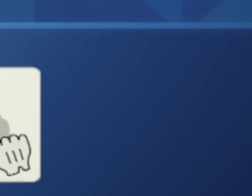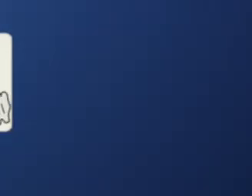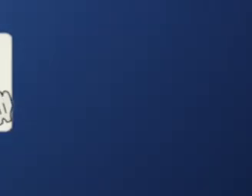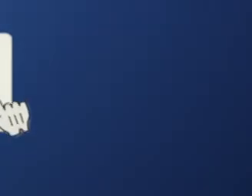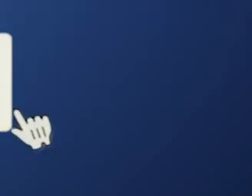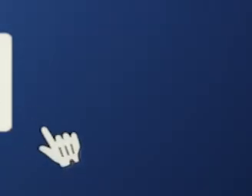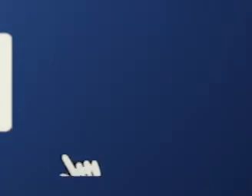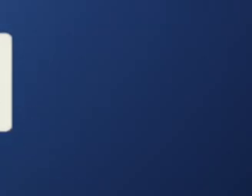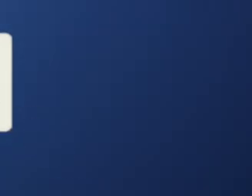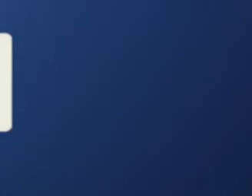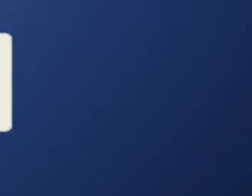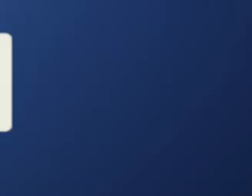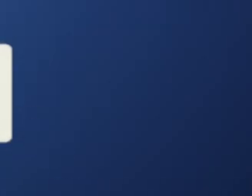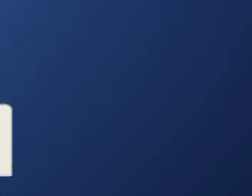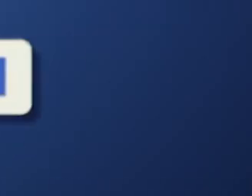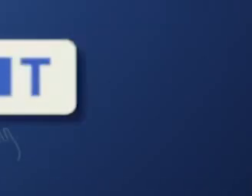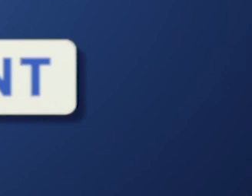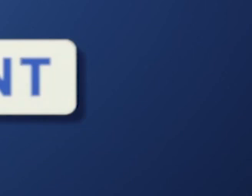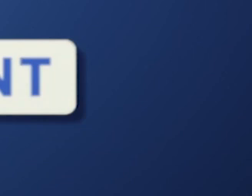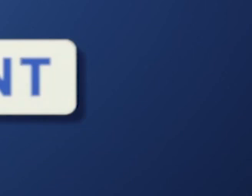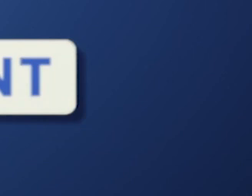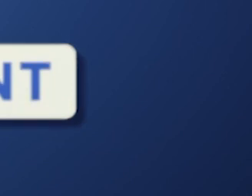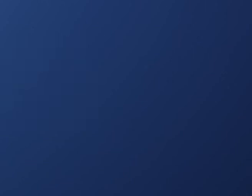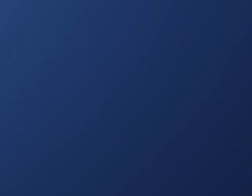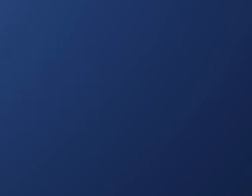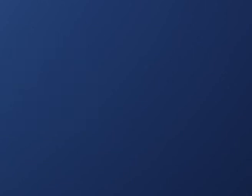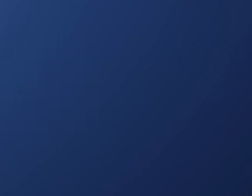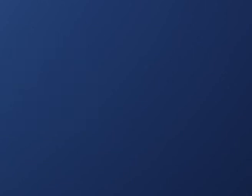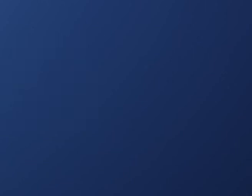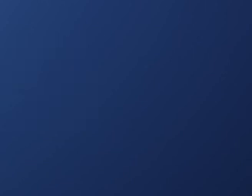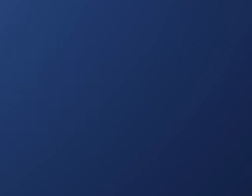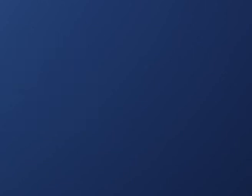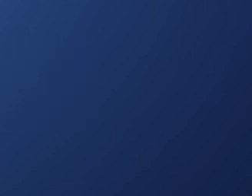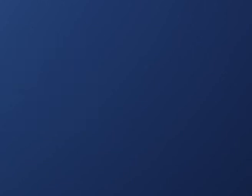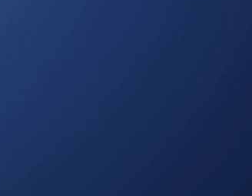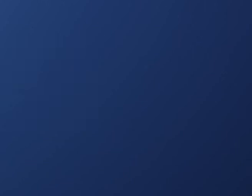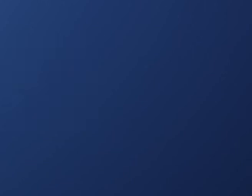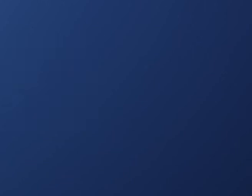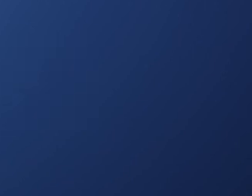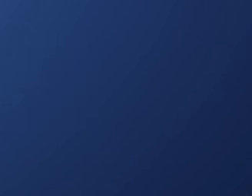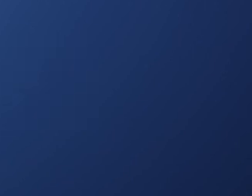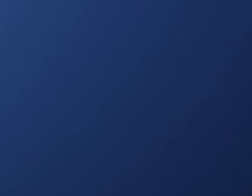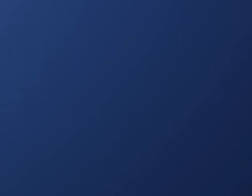inskreva. No hanehan butang notifikasan, hodifo komentari no fahetutan, ba media selu.